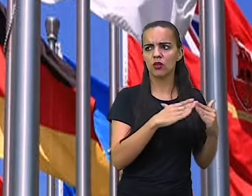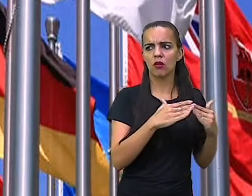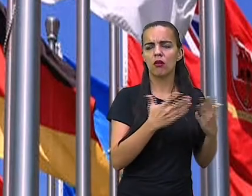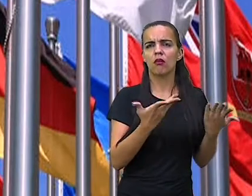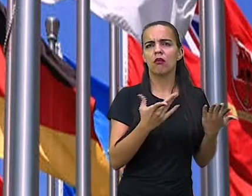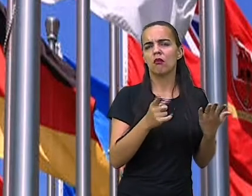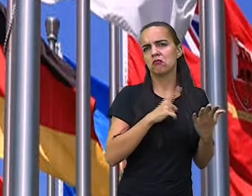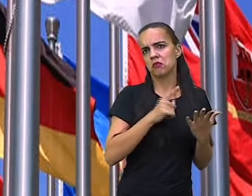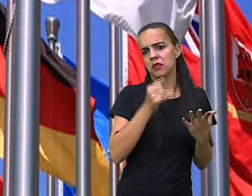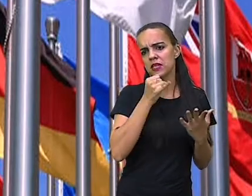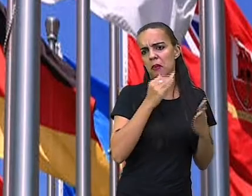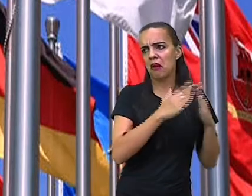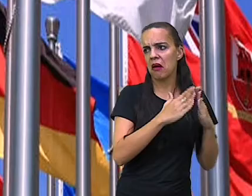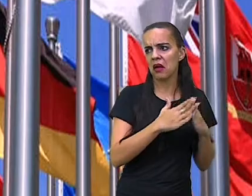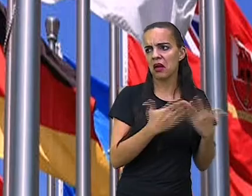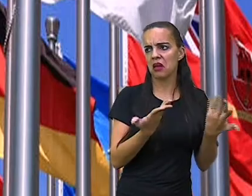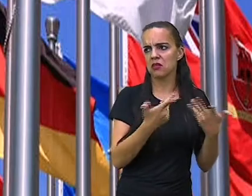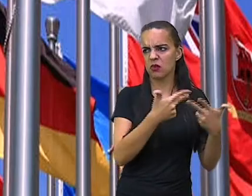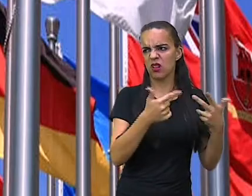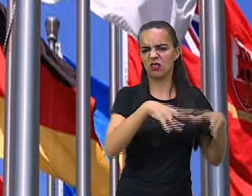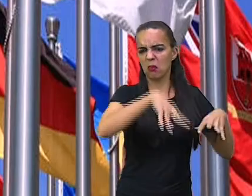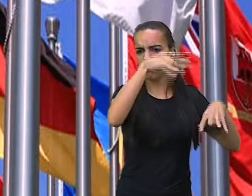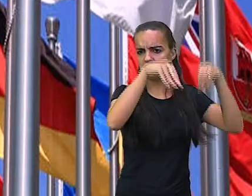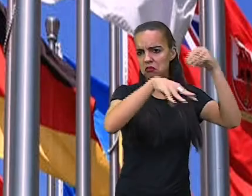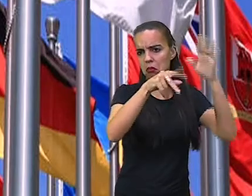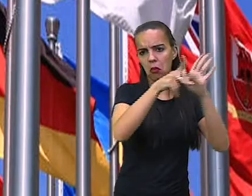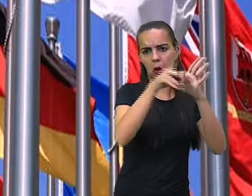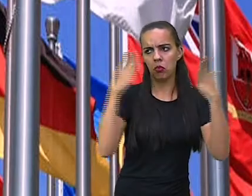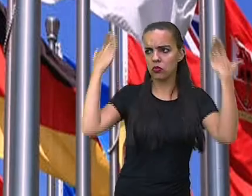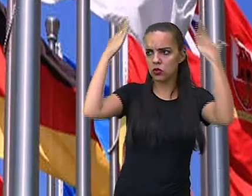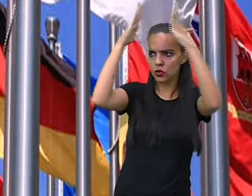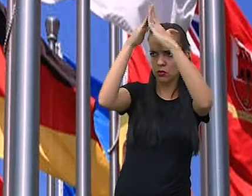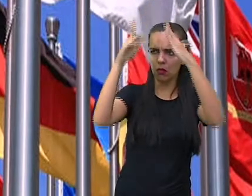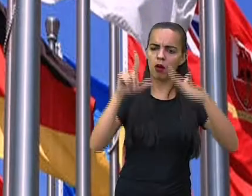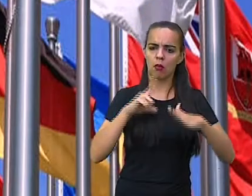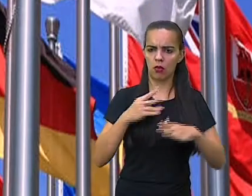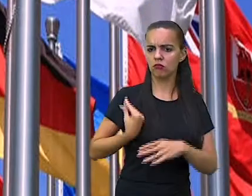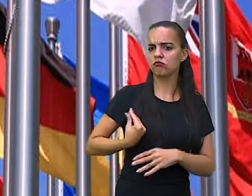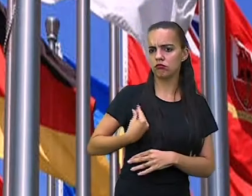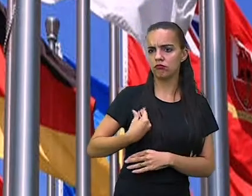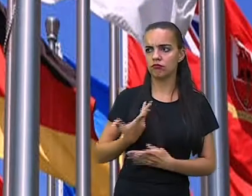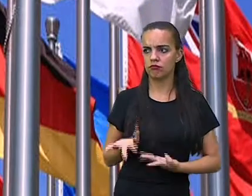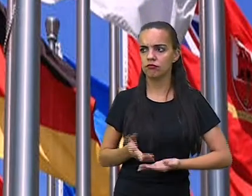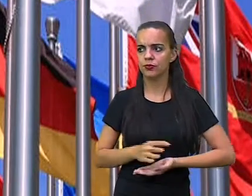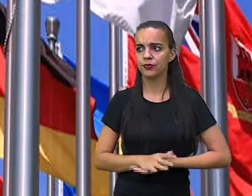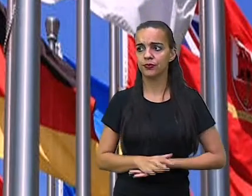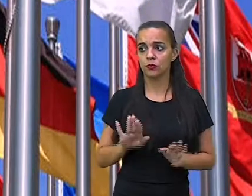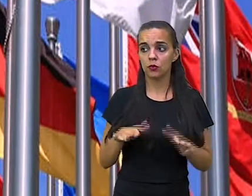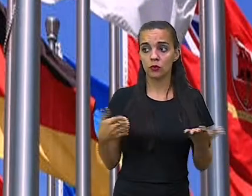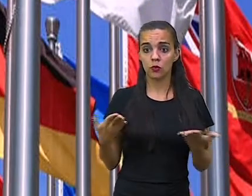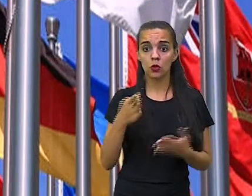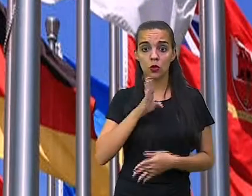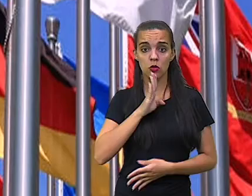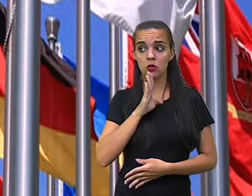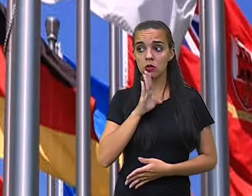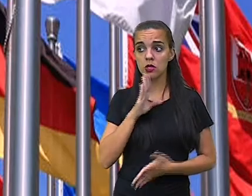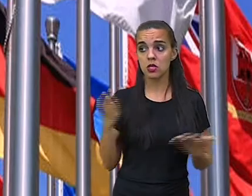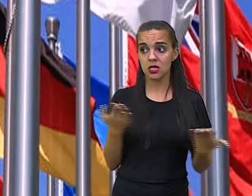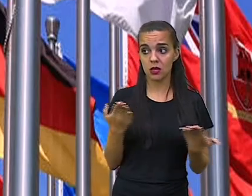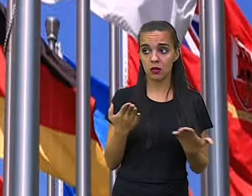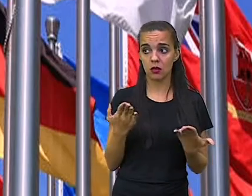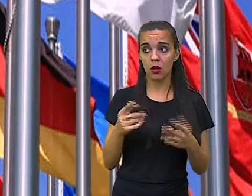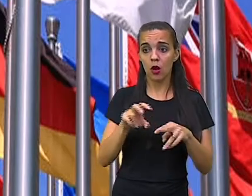de verão, os palácios papais, né? E as residências papais. Então, o que nós conhecemos hoje